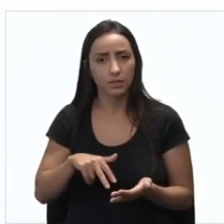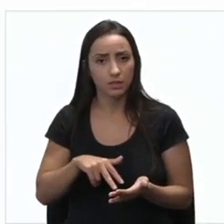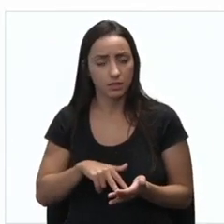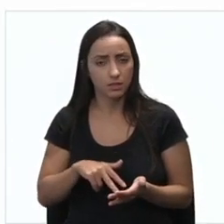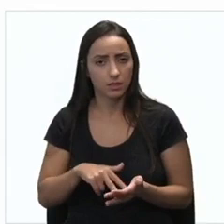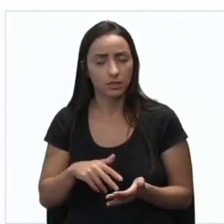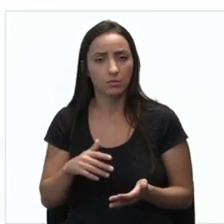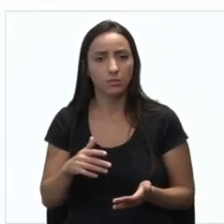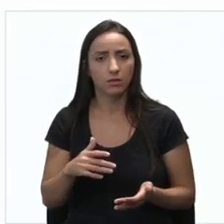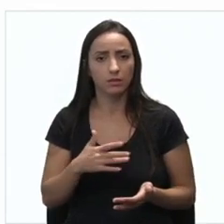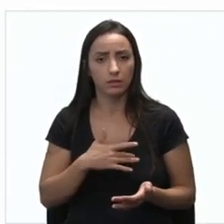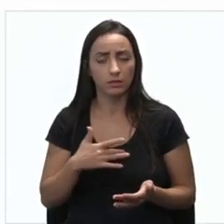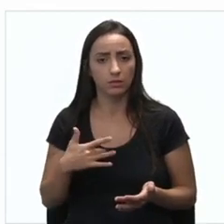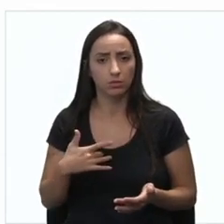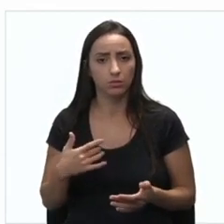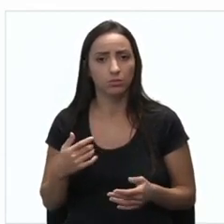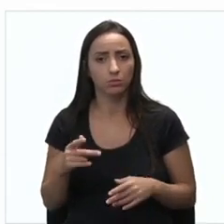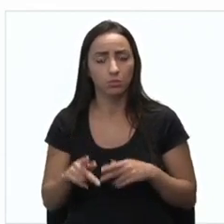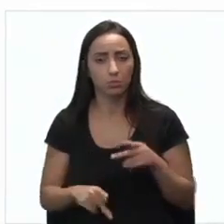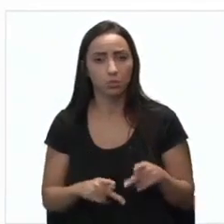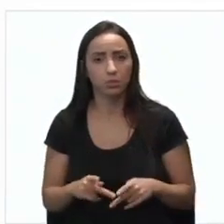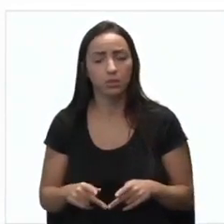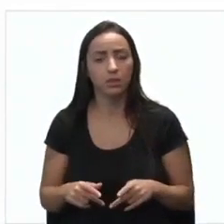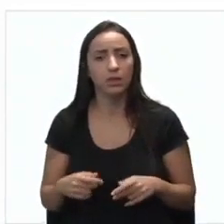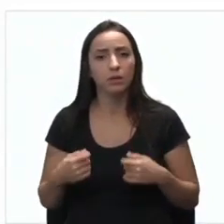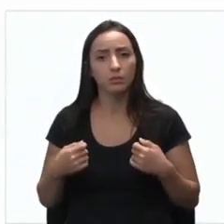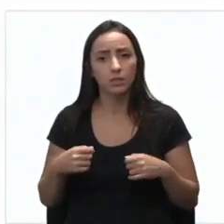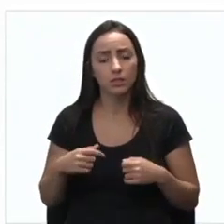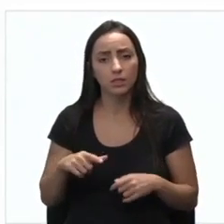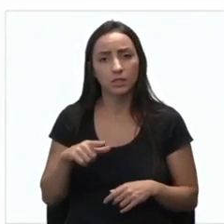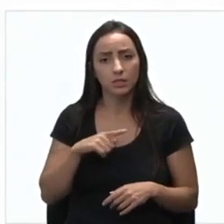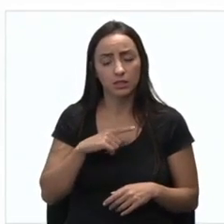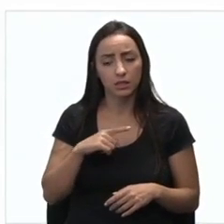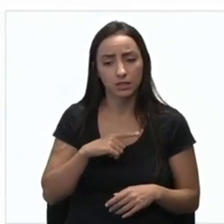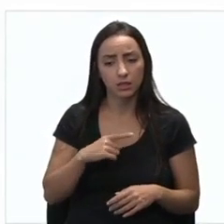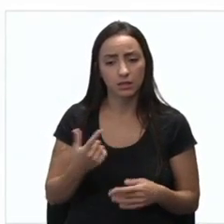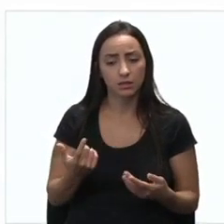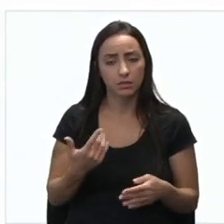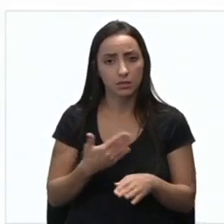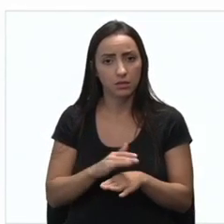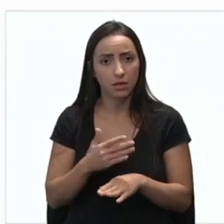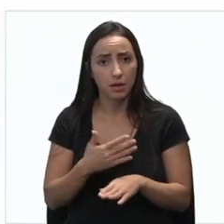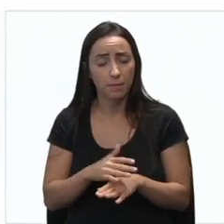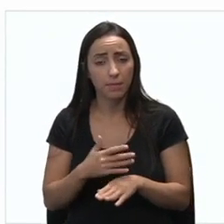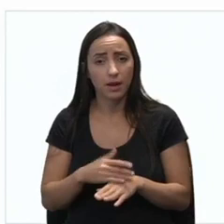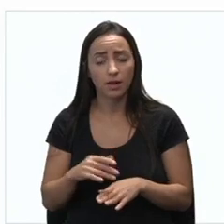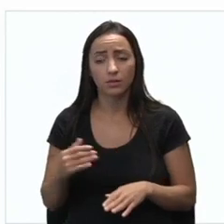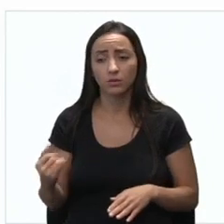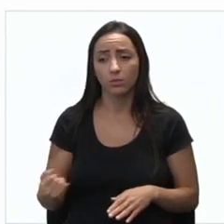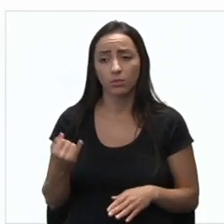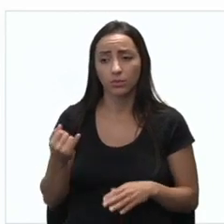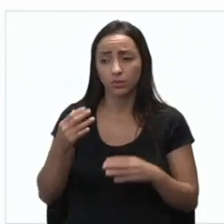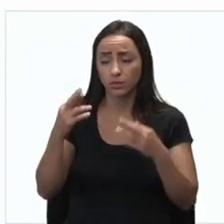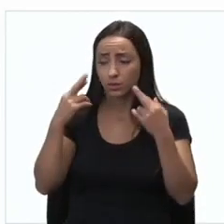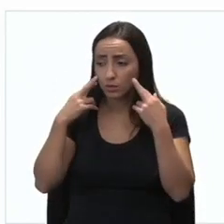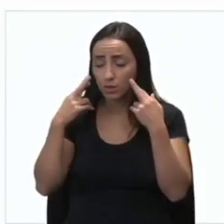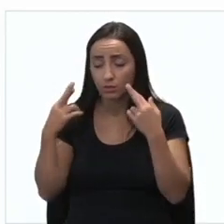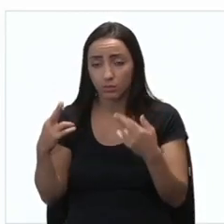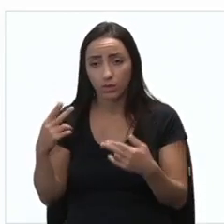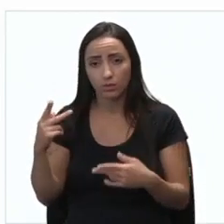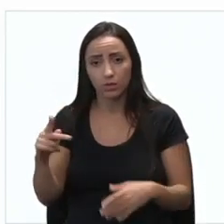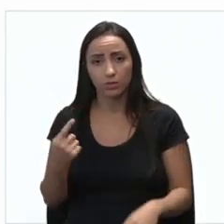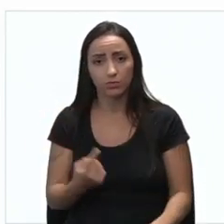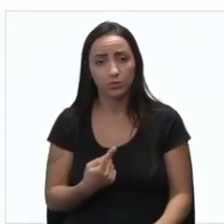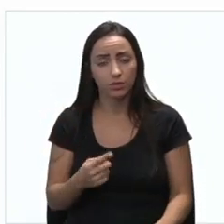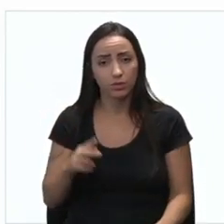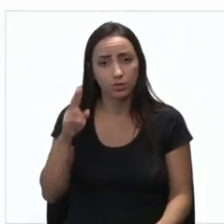devem receber ensinamentos sobre a subjetividade do indivíduo, a importância do respeito à sua individualidade,